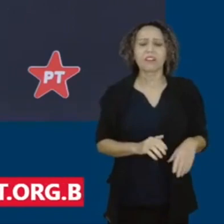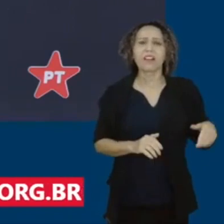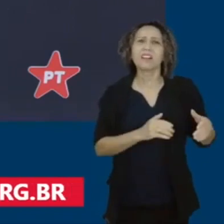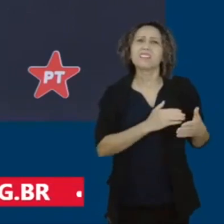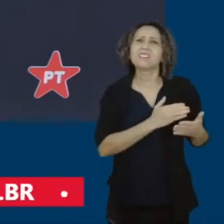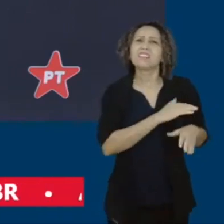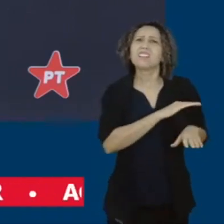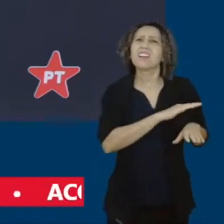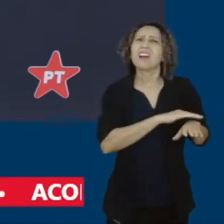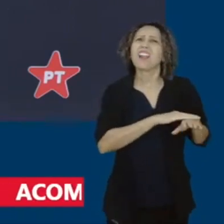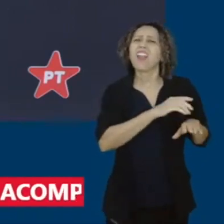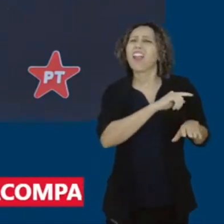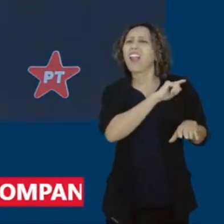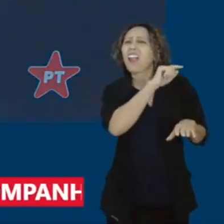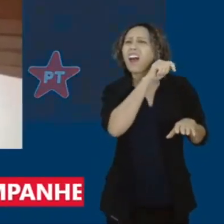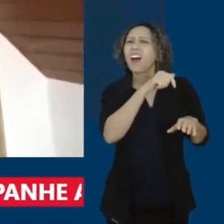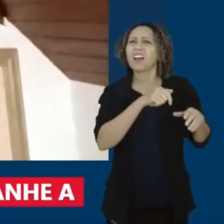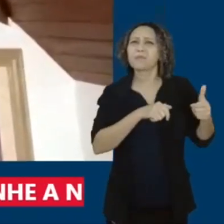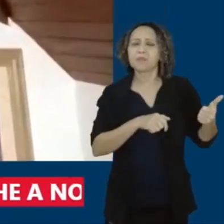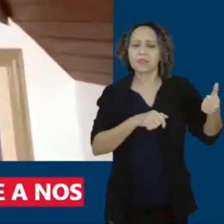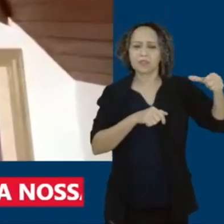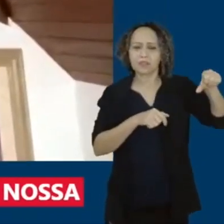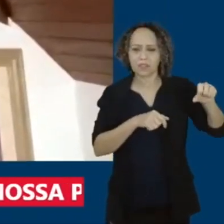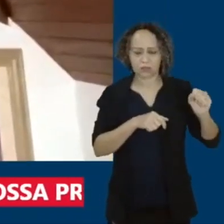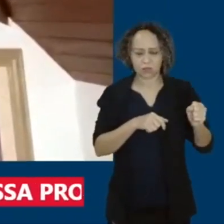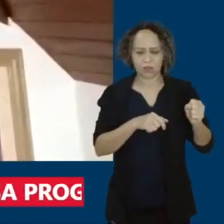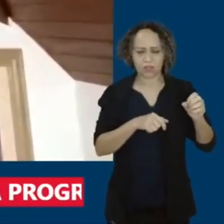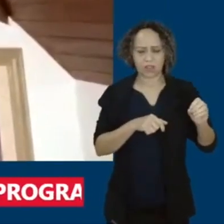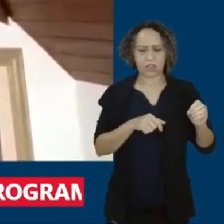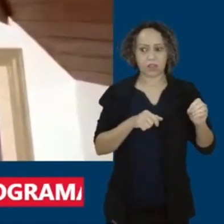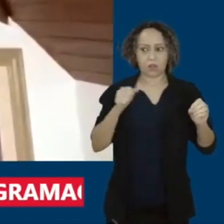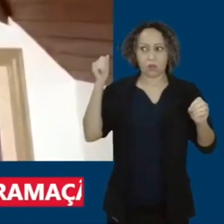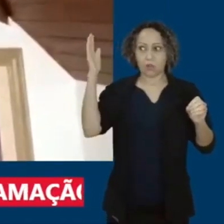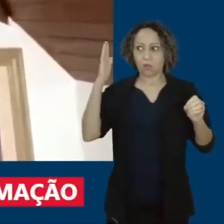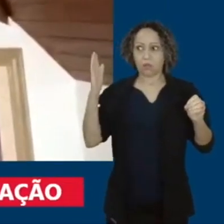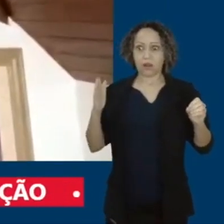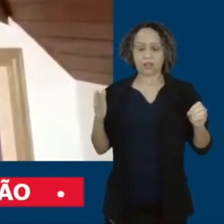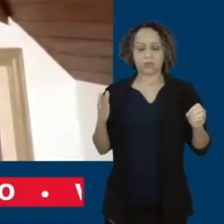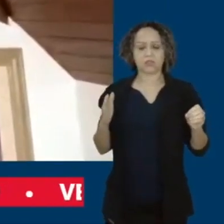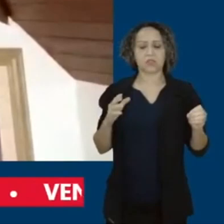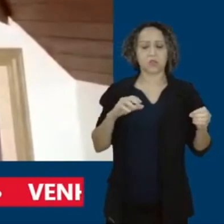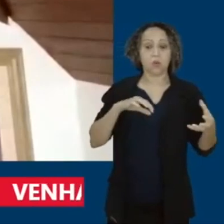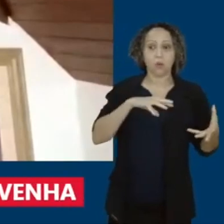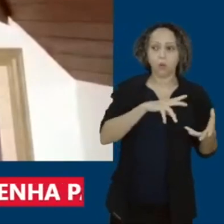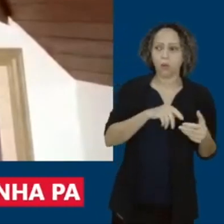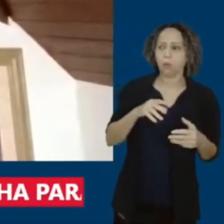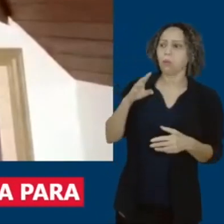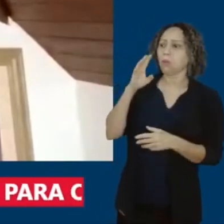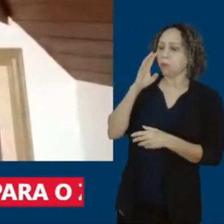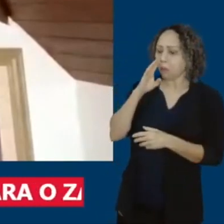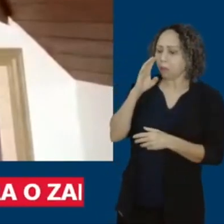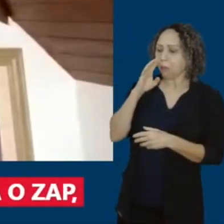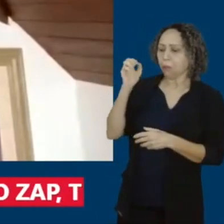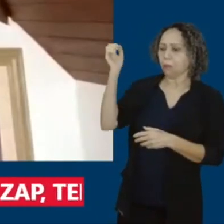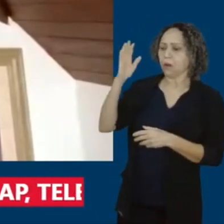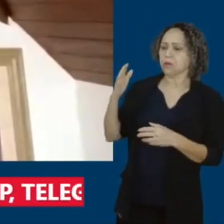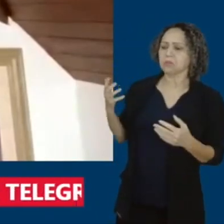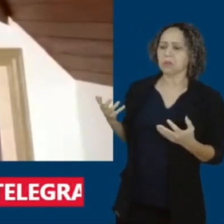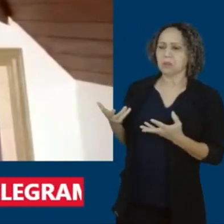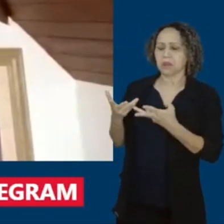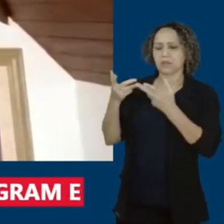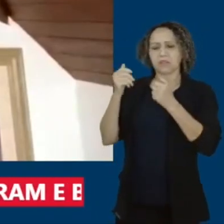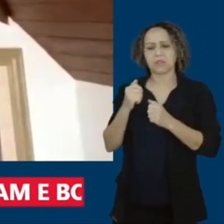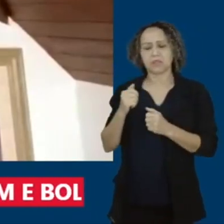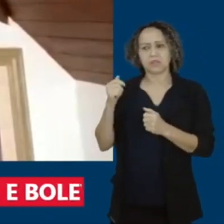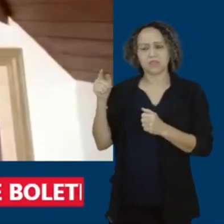1980, nós estávamos numa posição privilegiada no mundo. O Brasil produzia industrialmente mais do que os